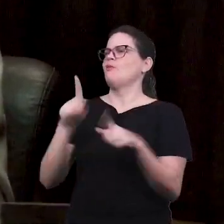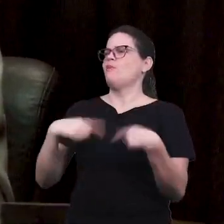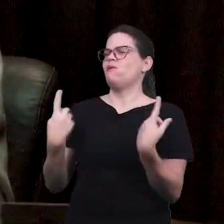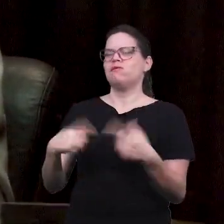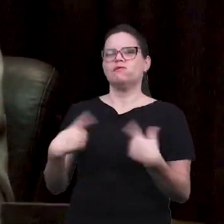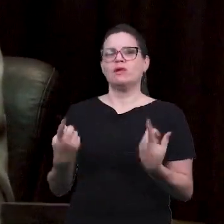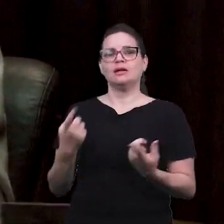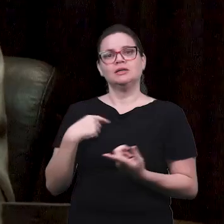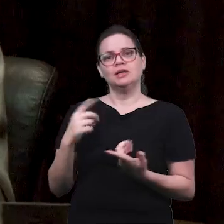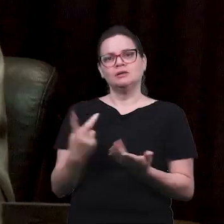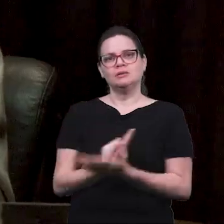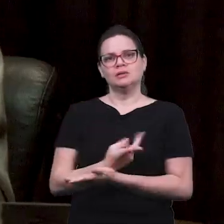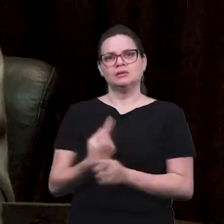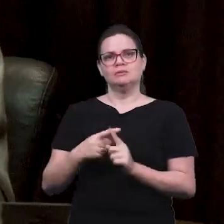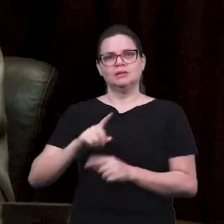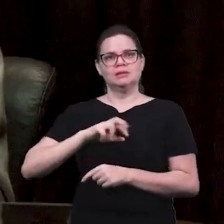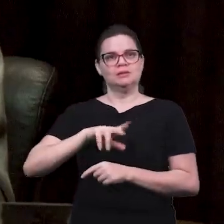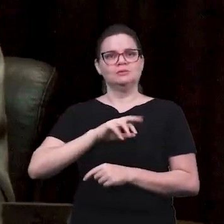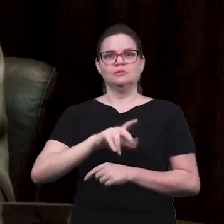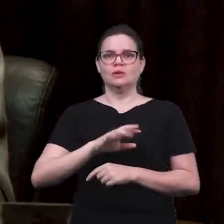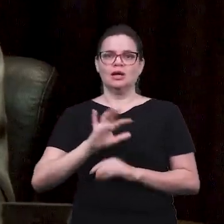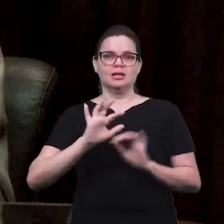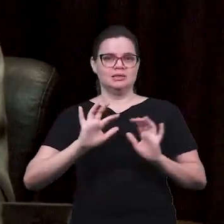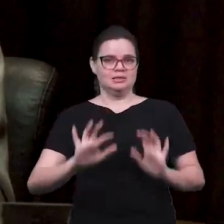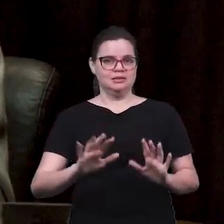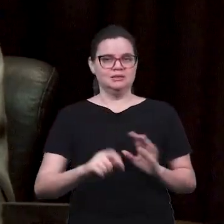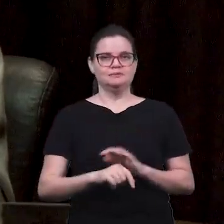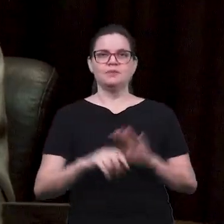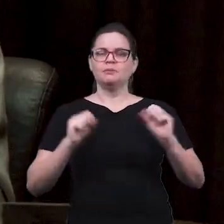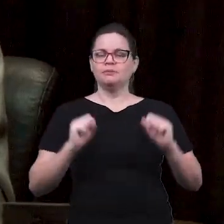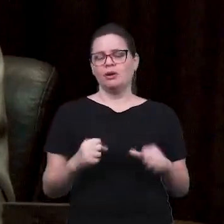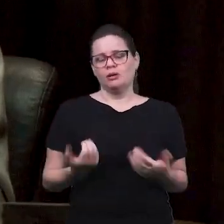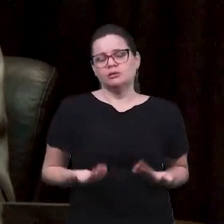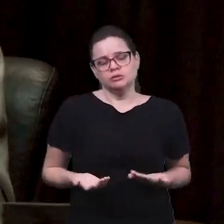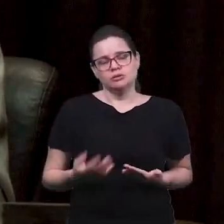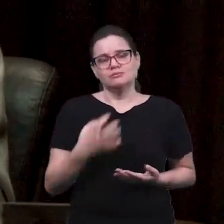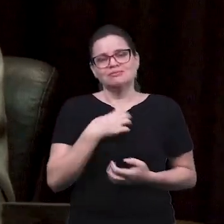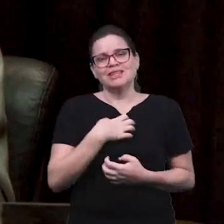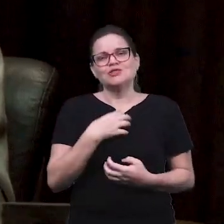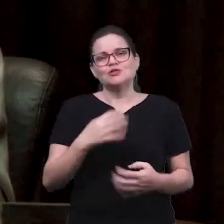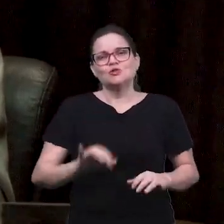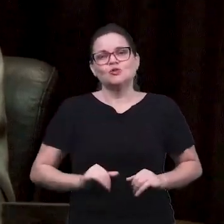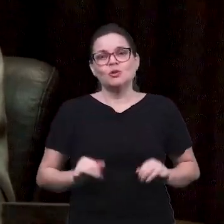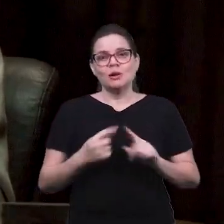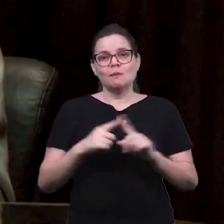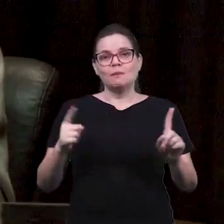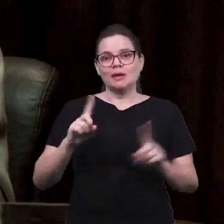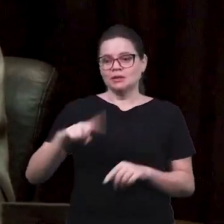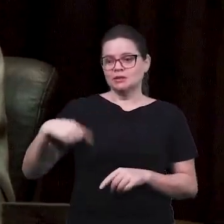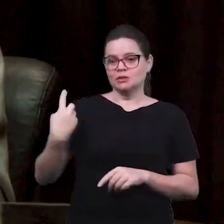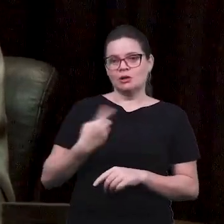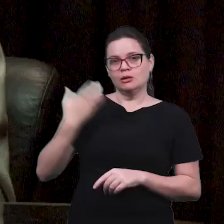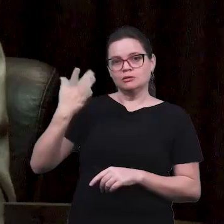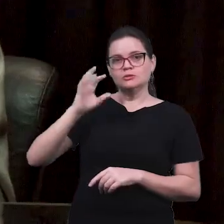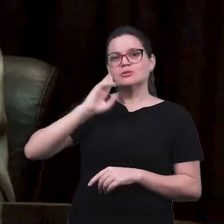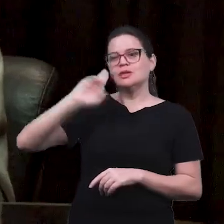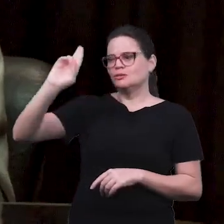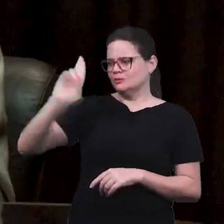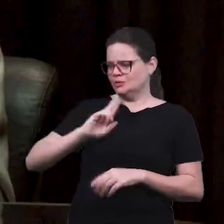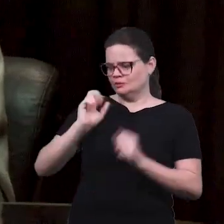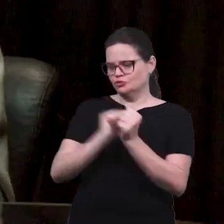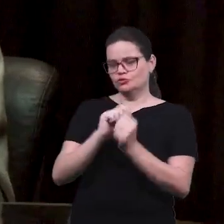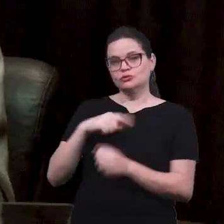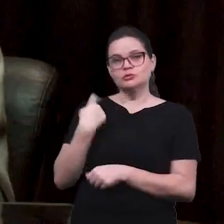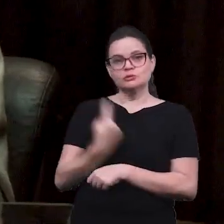isso é natural. Mas não é assim, né? Pode até ser, mas nós temos o Senhor. Então é importante. Amém. Nós não